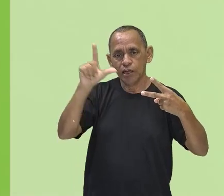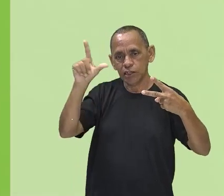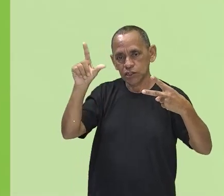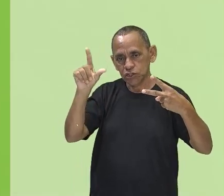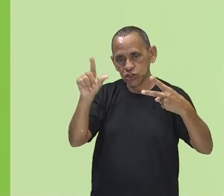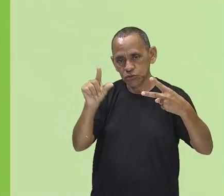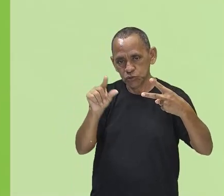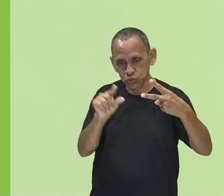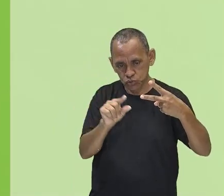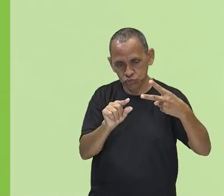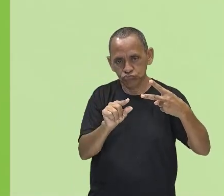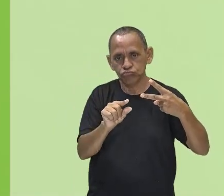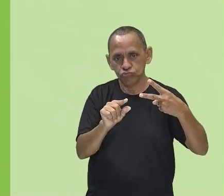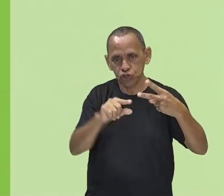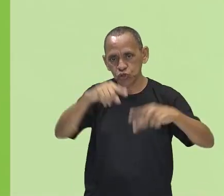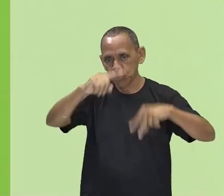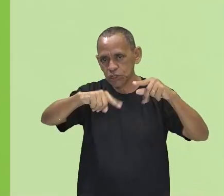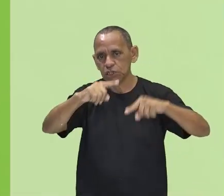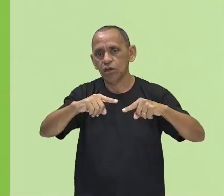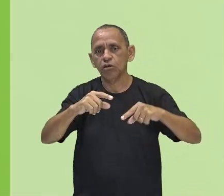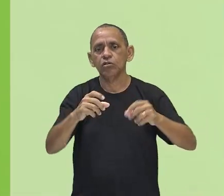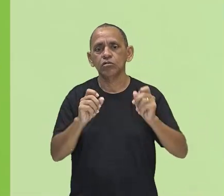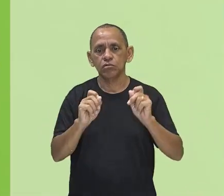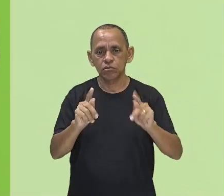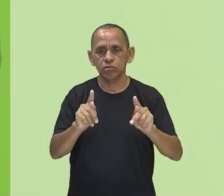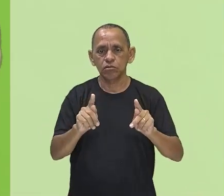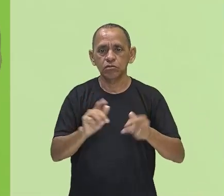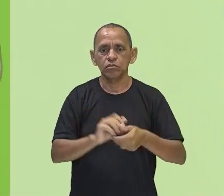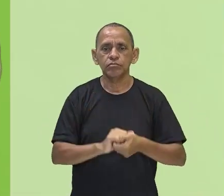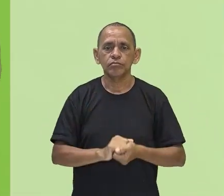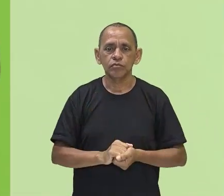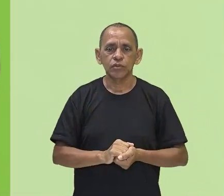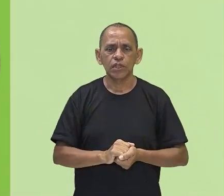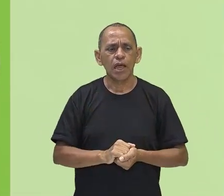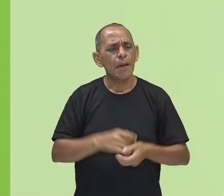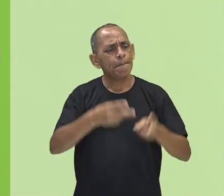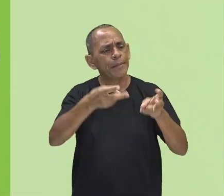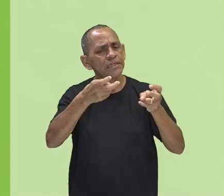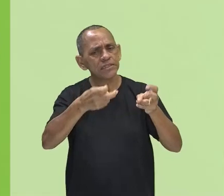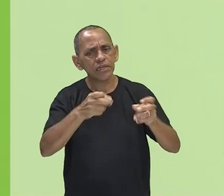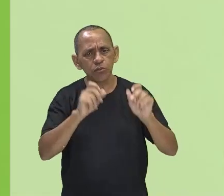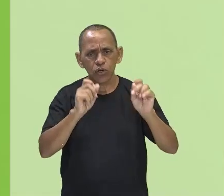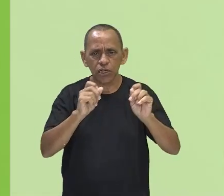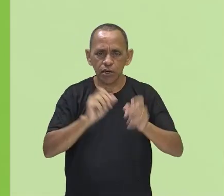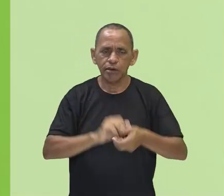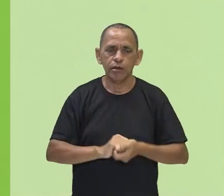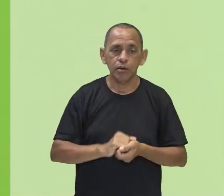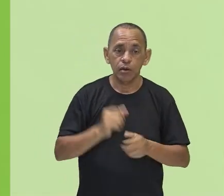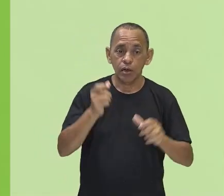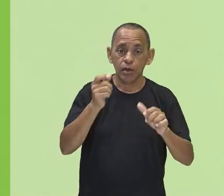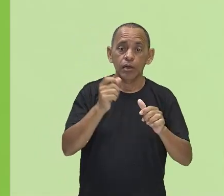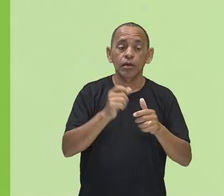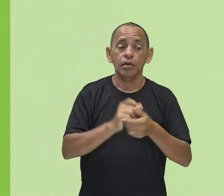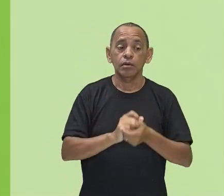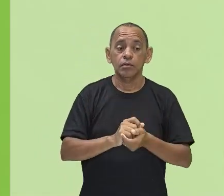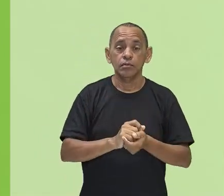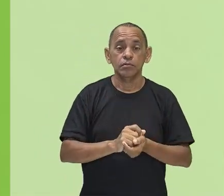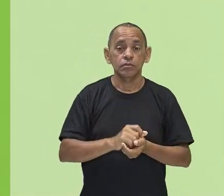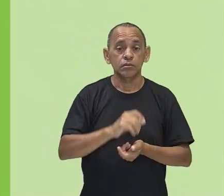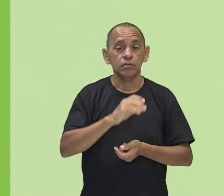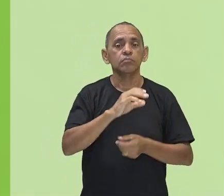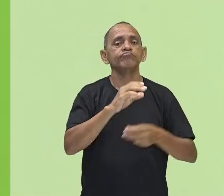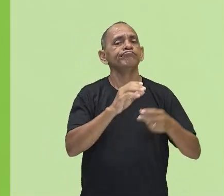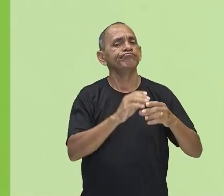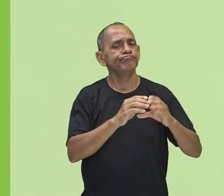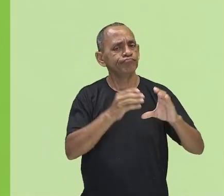era diminuir os objetos. Veja que nas lentes convergentes, para aumentar esse objeto, eu precisava colocar